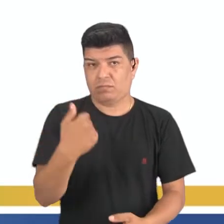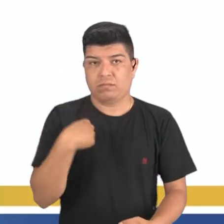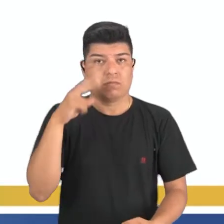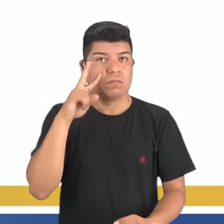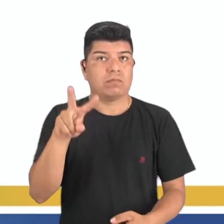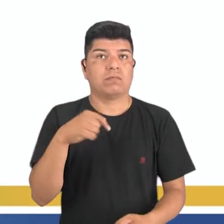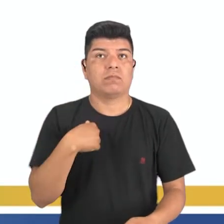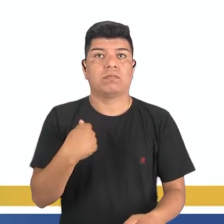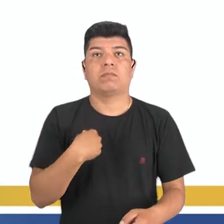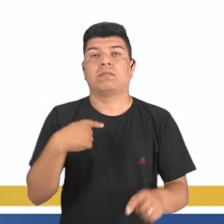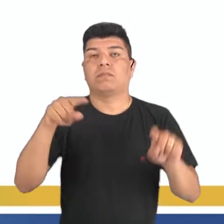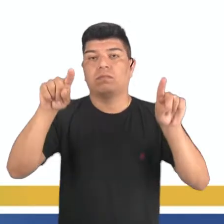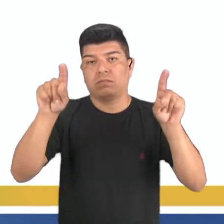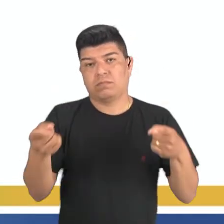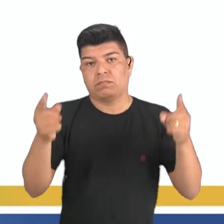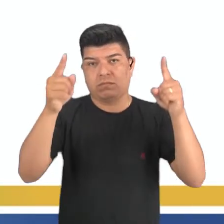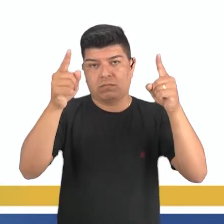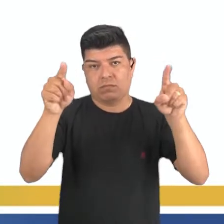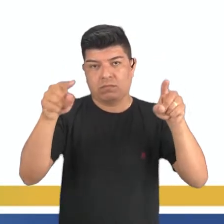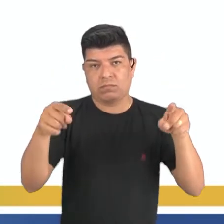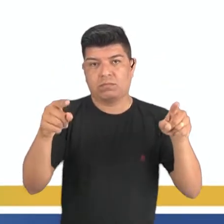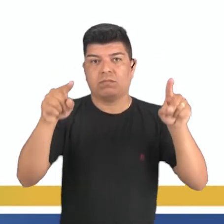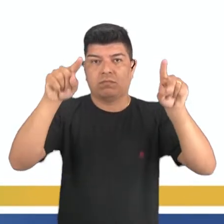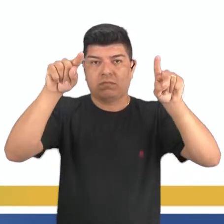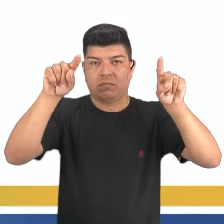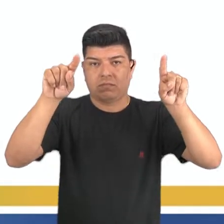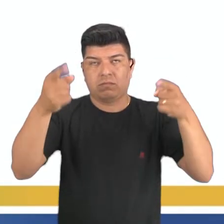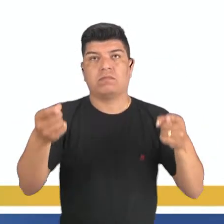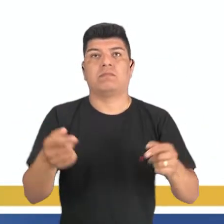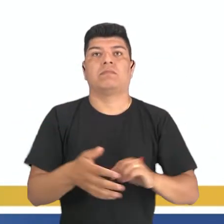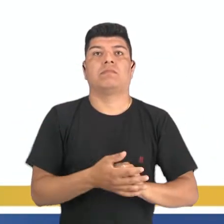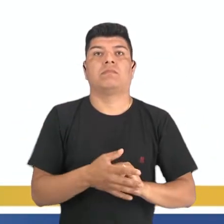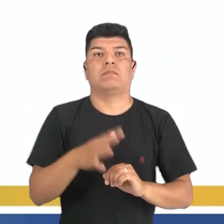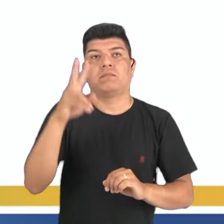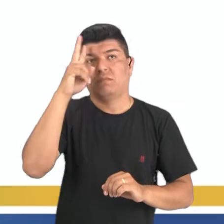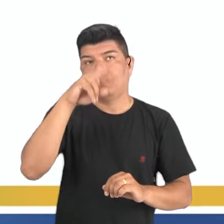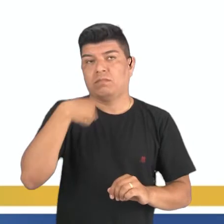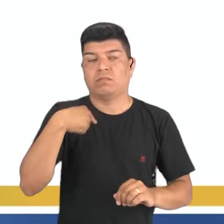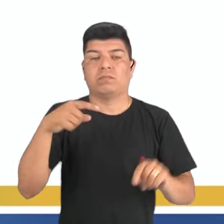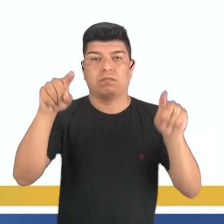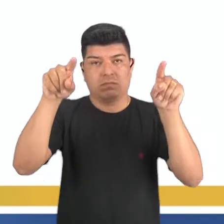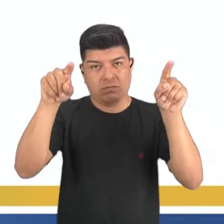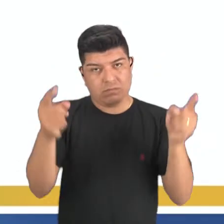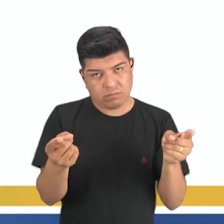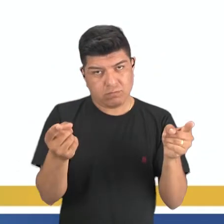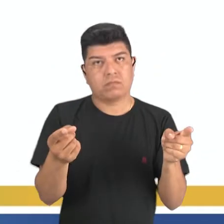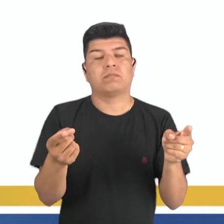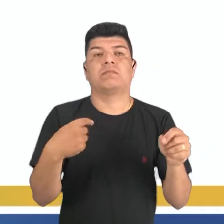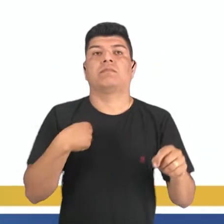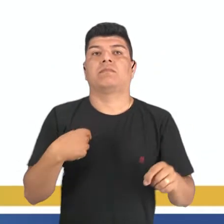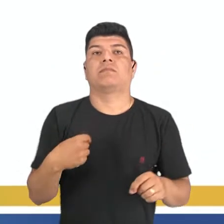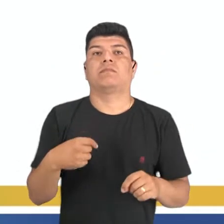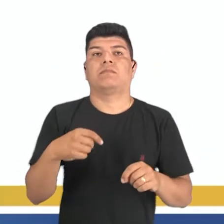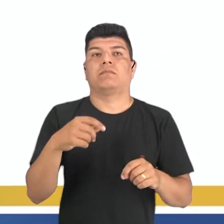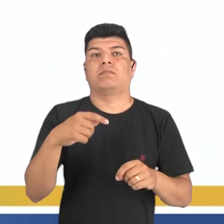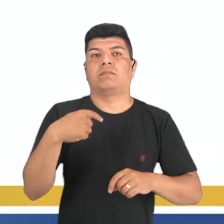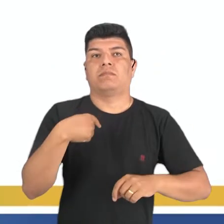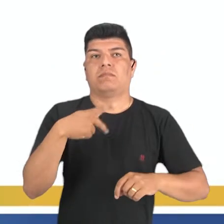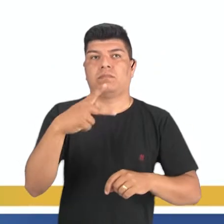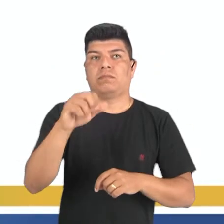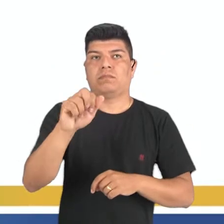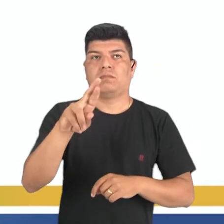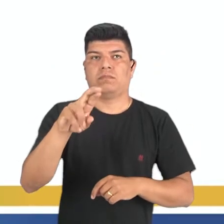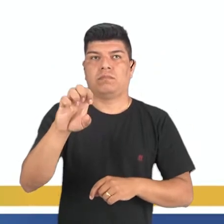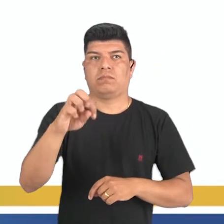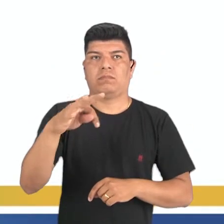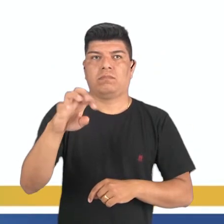que é o símbolo de parênteses, colchetes e chaves. Caso você não lembre, ó, isso aqui é o símbolozinho de parênteses,